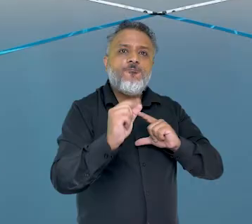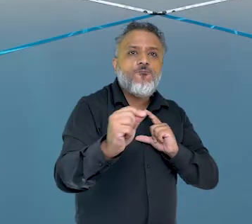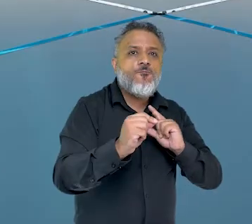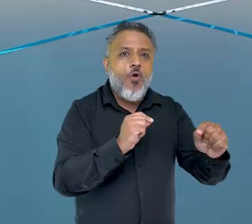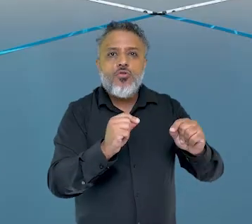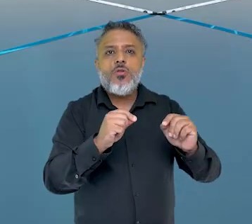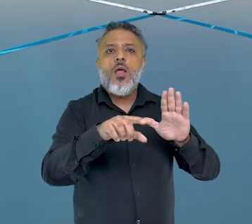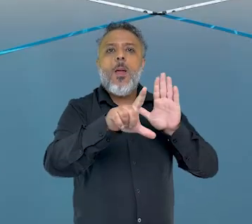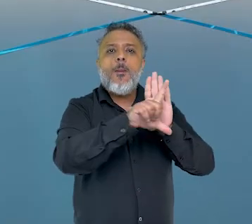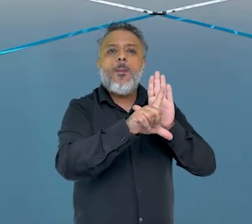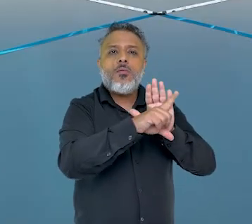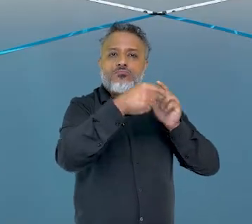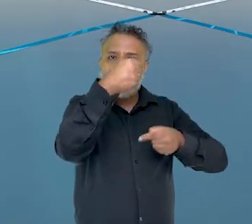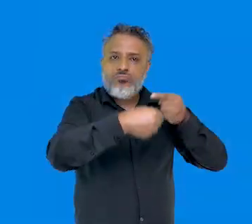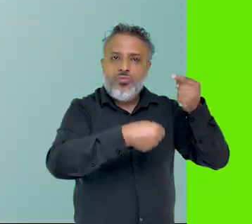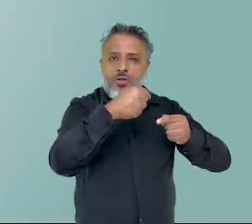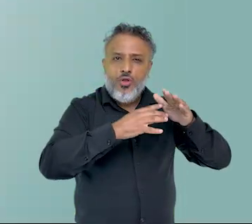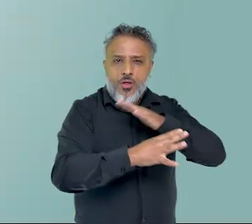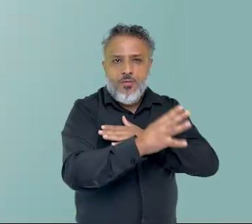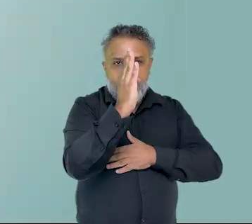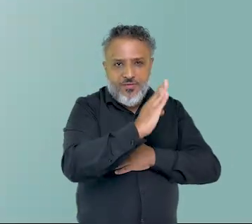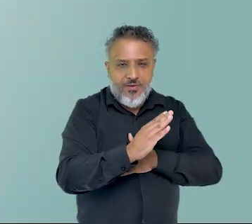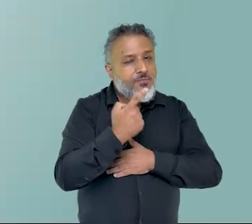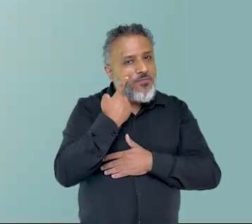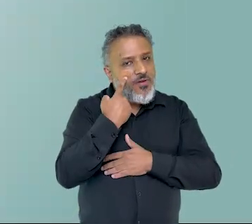migratória brasileira. Confira.